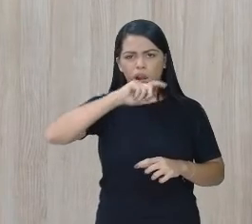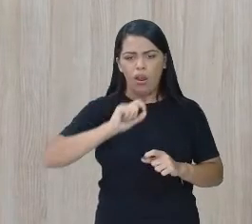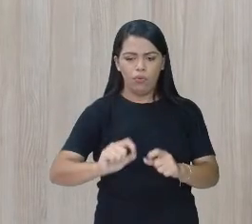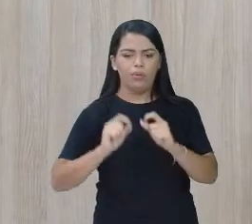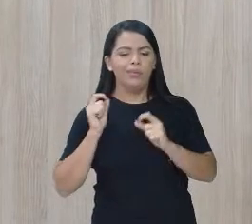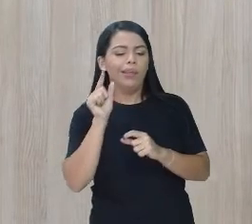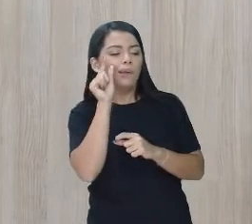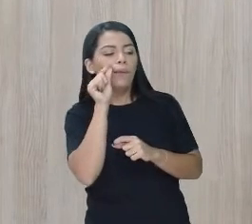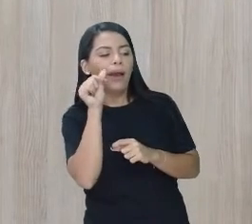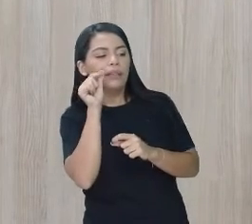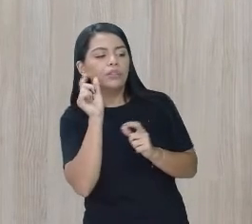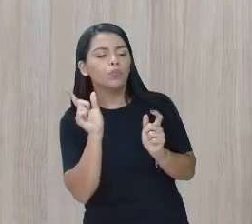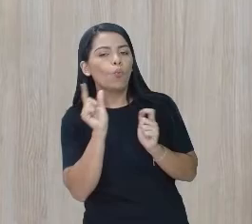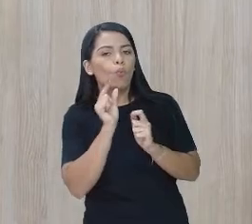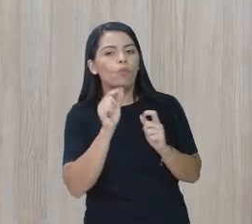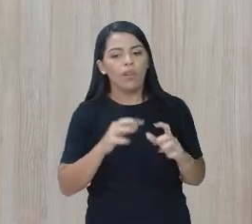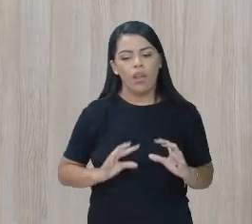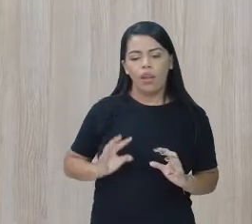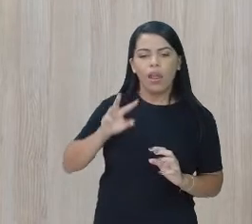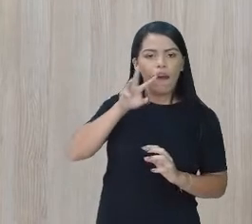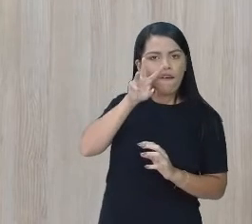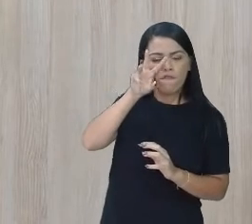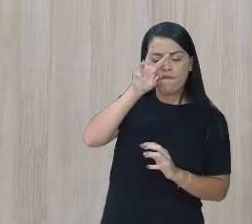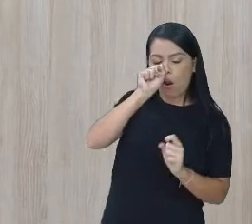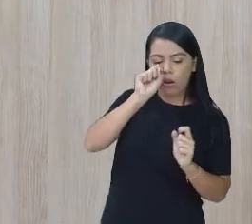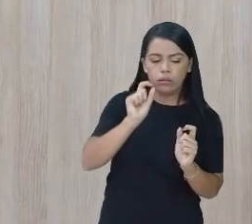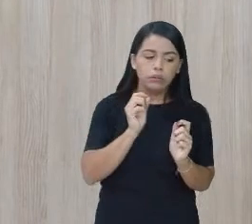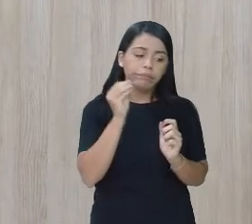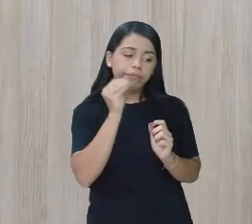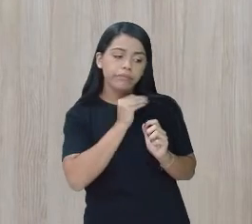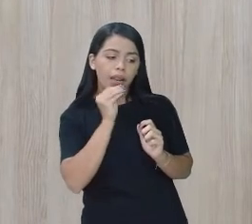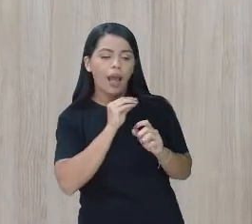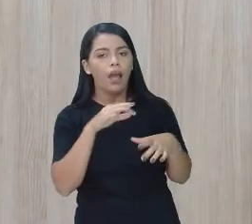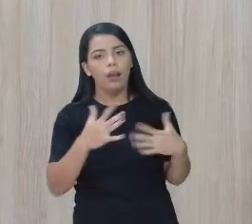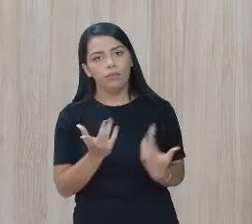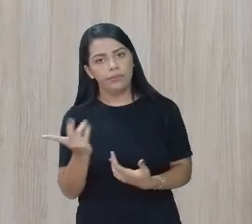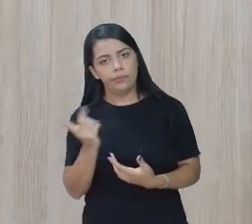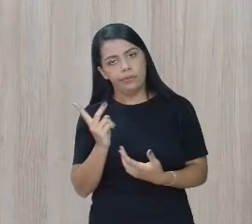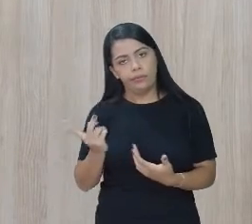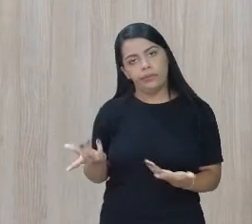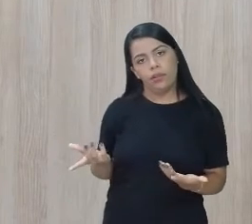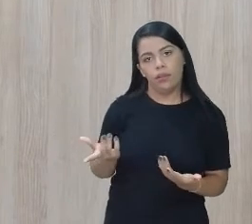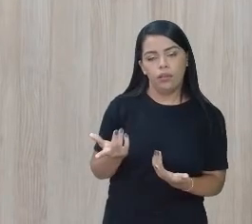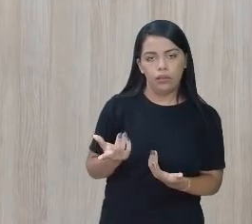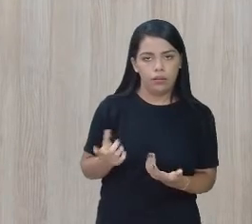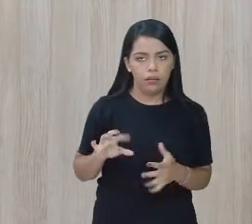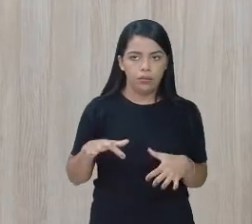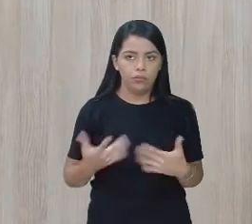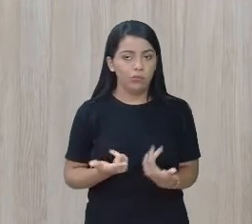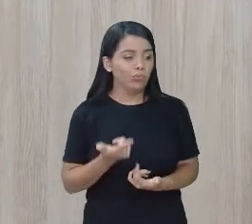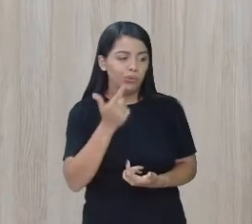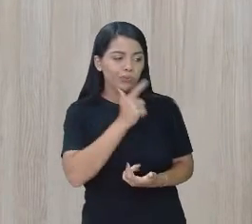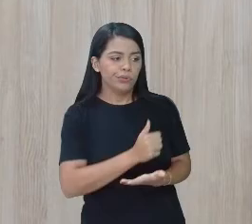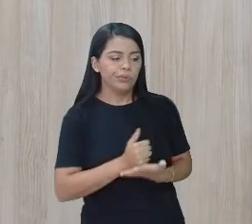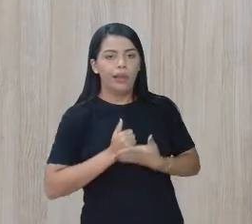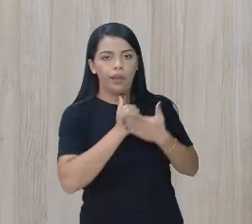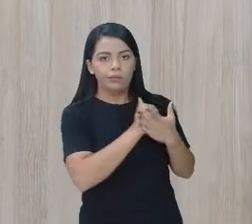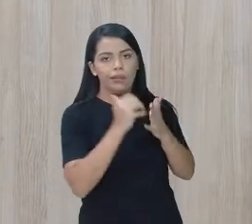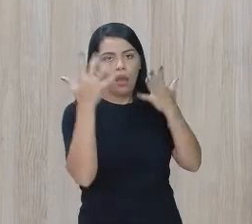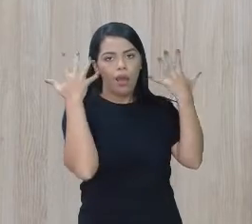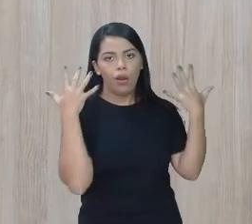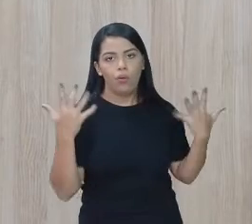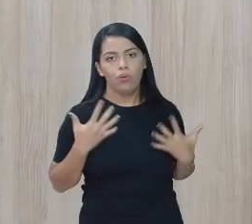forte, o ratinho, um ser pequeno, frágil. Em tese, não conseguiria ajudar o leão. Então, o leão